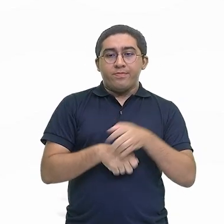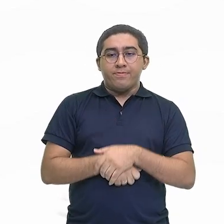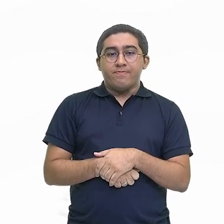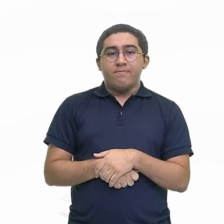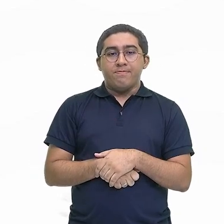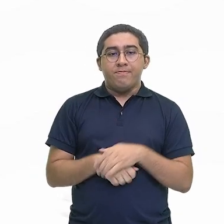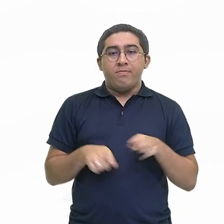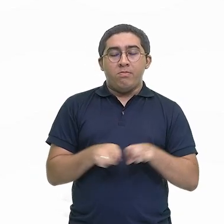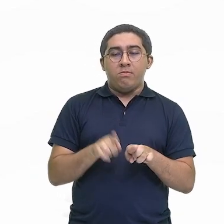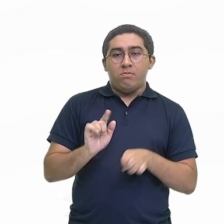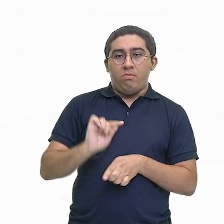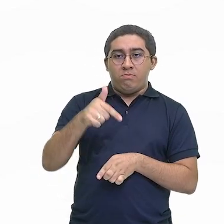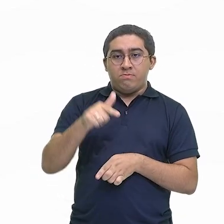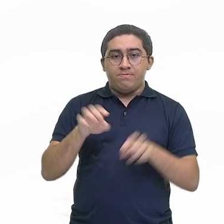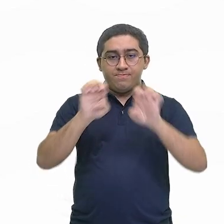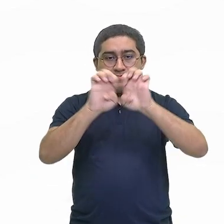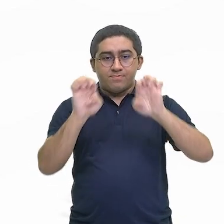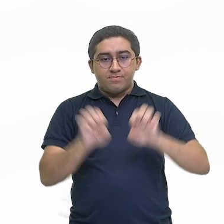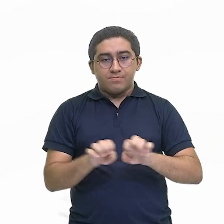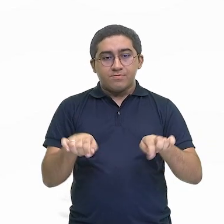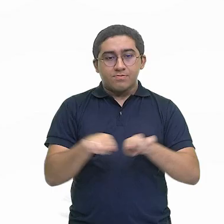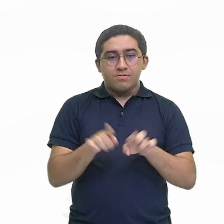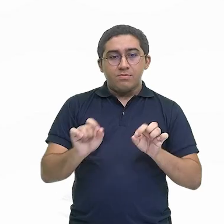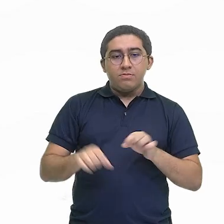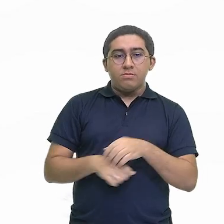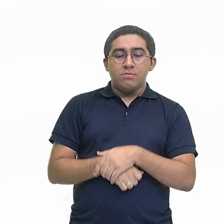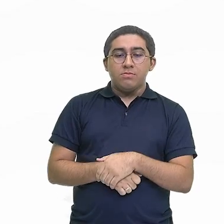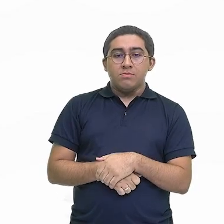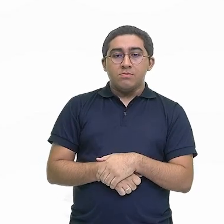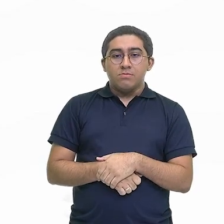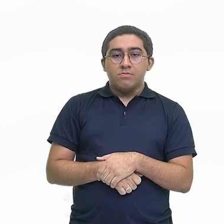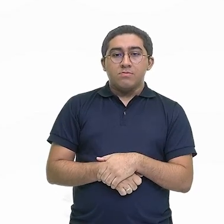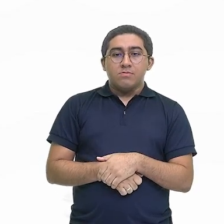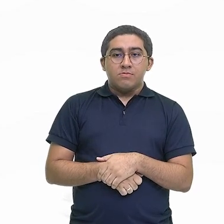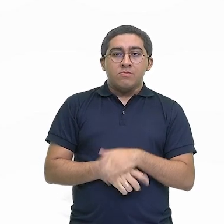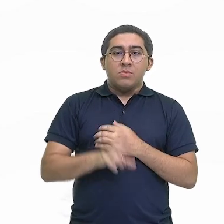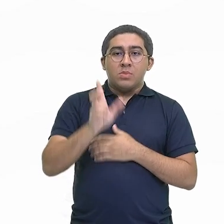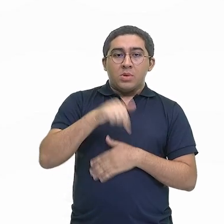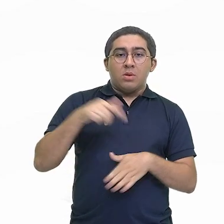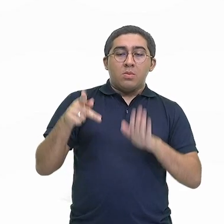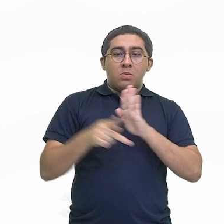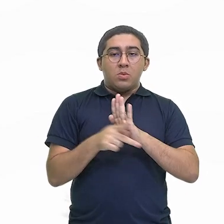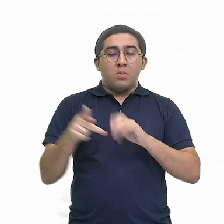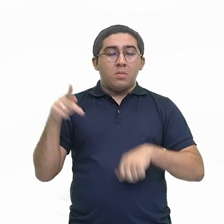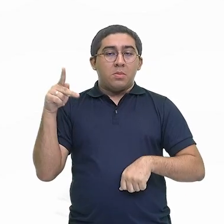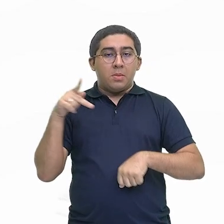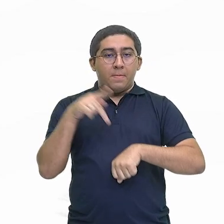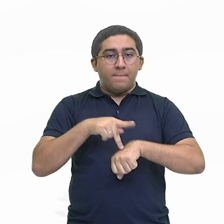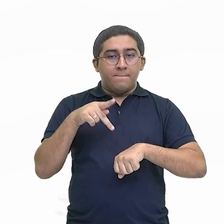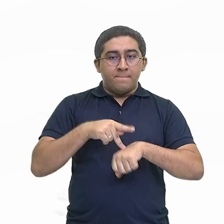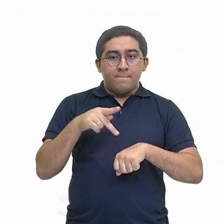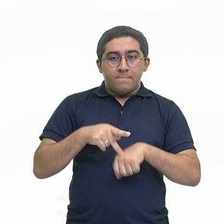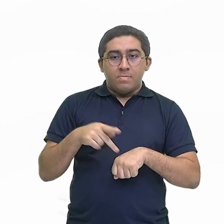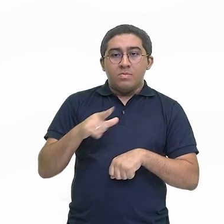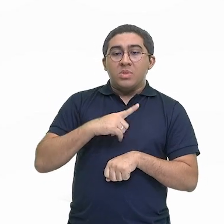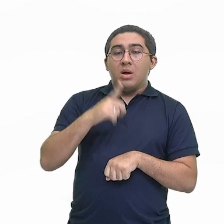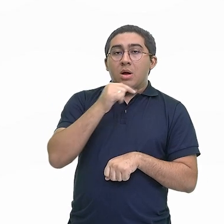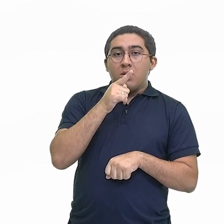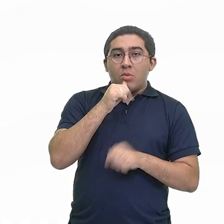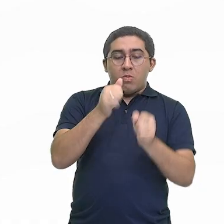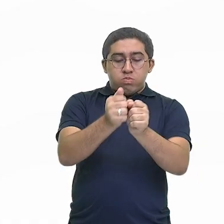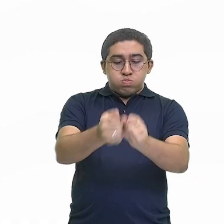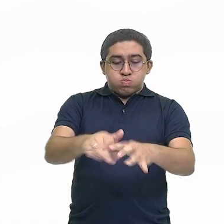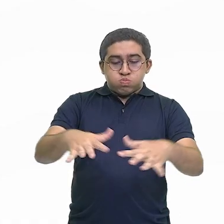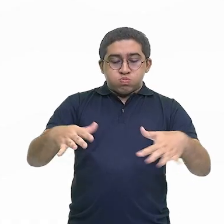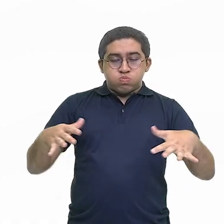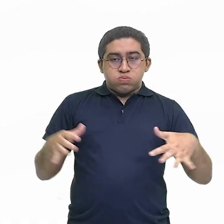estrutura geológica que existe são as bacias sedimentares, essa que nós vamos ver nessa tela agora. Também